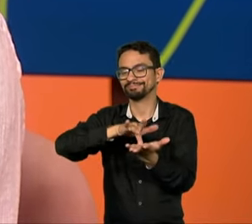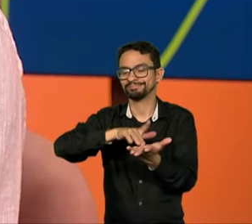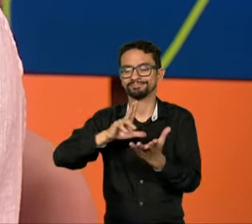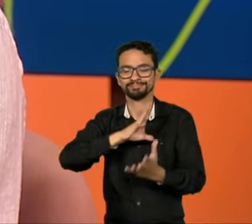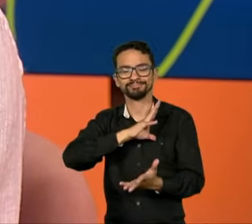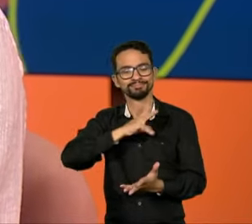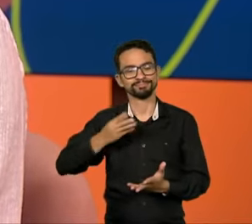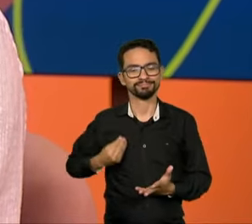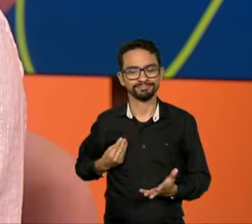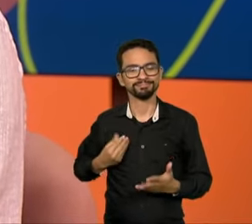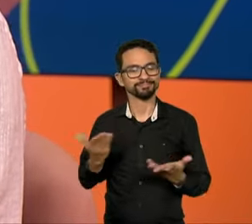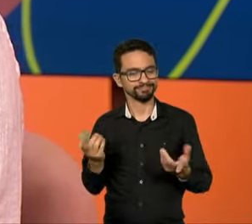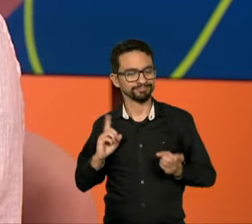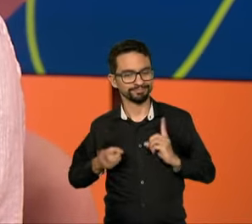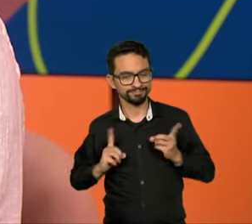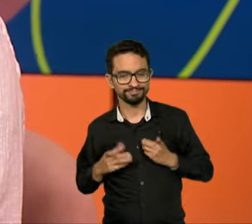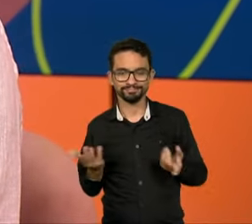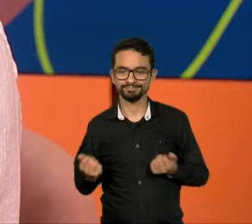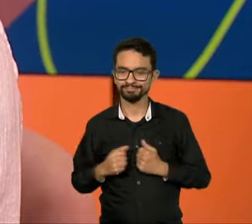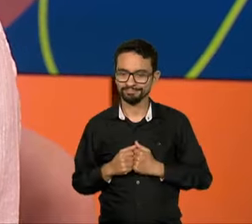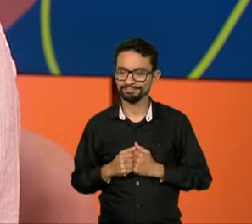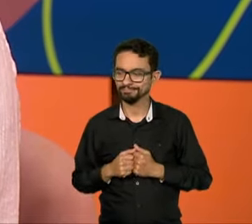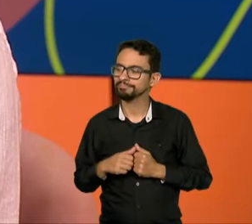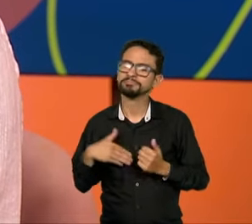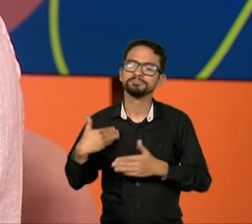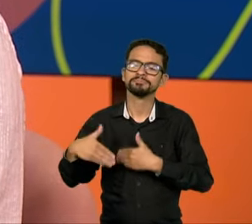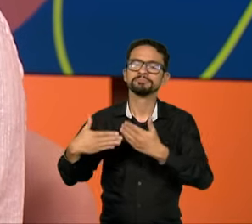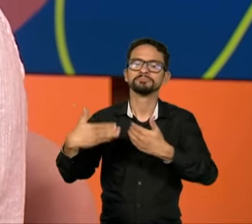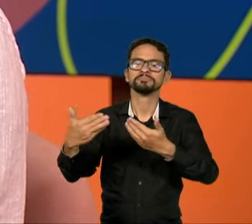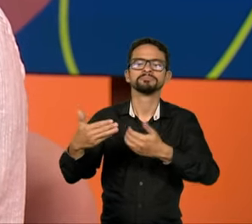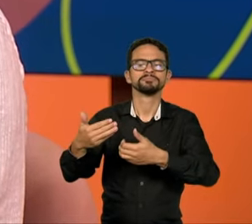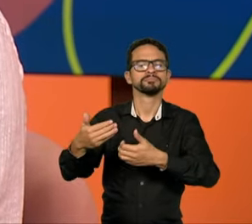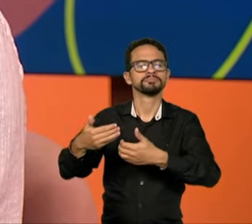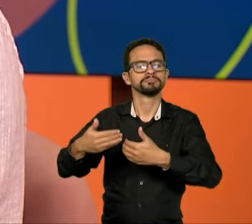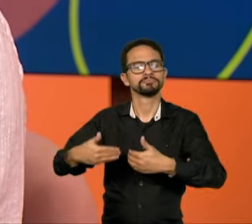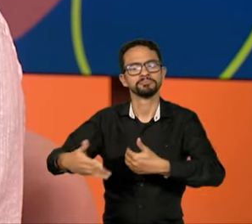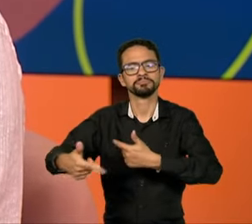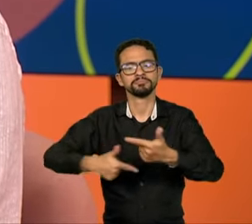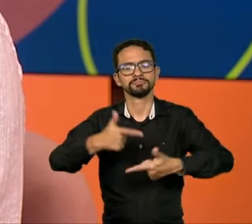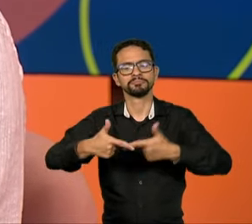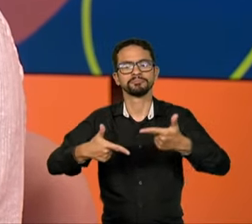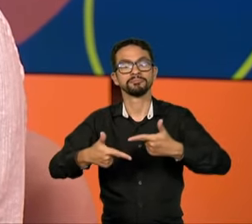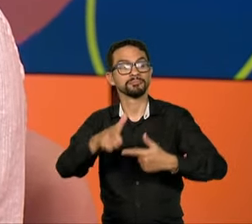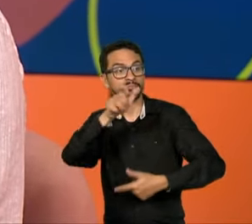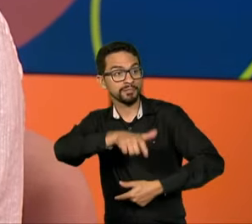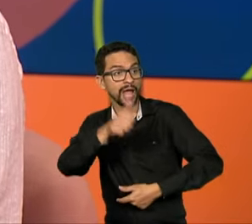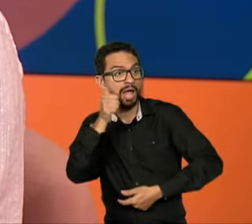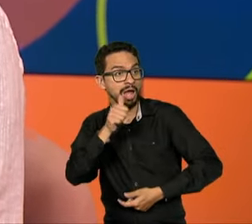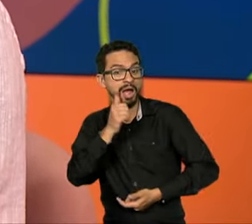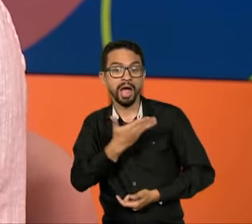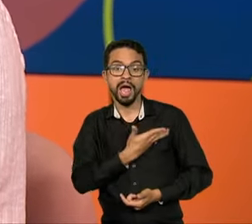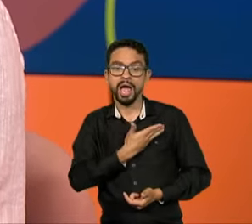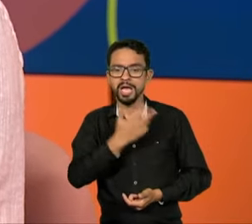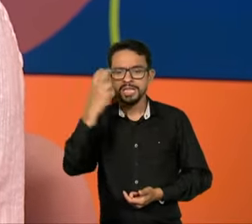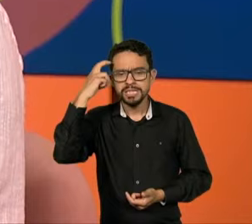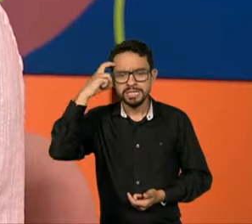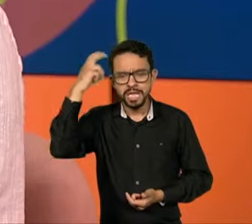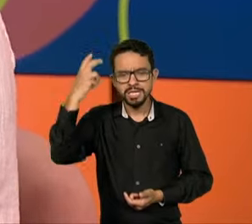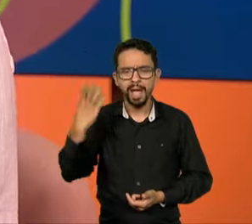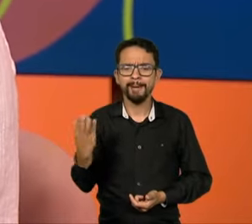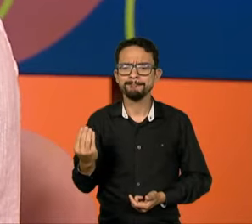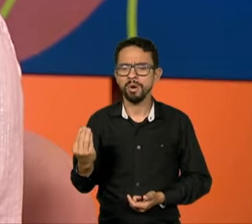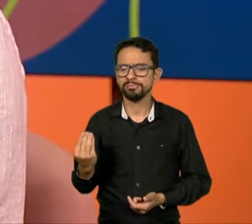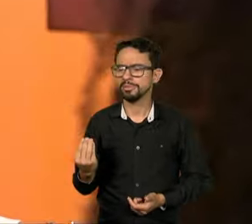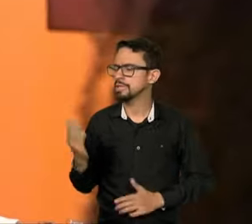né? Uhum. E ficamos trabalhando um tempão e era uma coisa, assim, eu nunca tive uma colega tão generosa, tão inteligente. Foi um... Então,